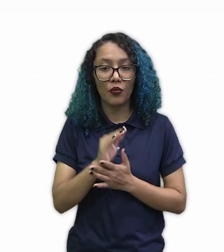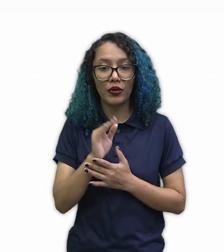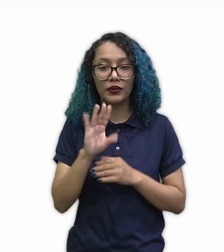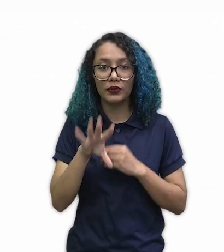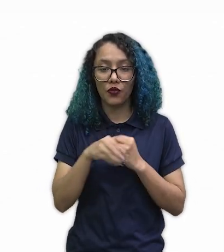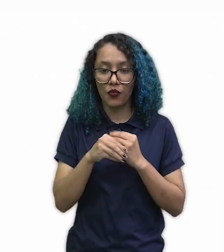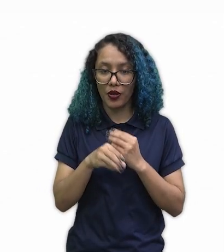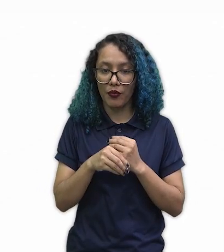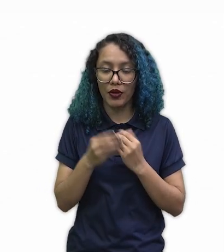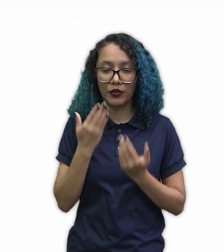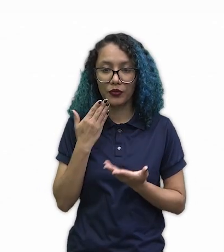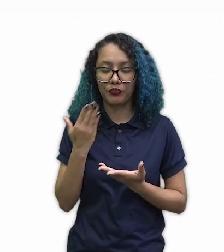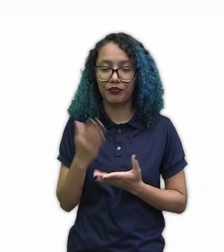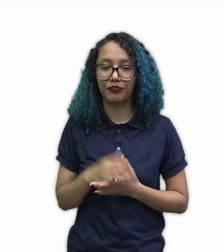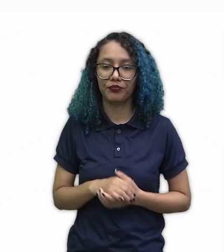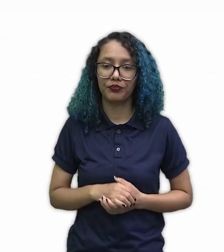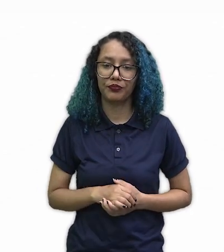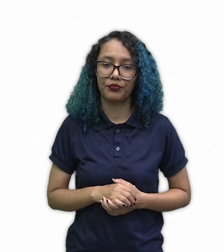finais, acompanhe comigo.